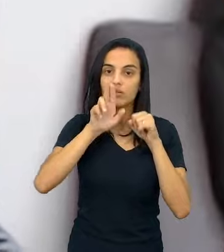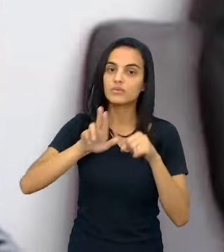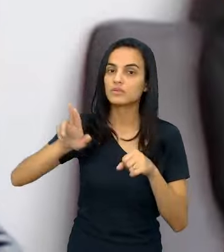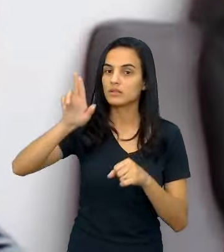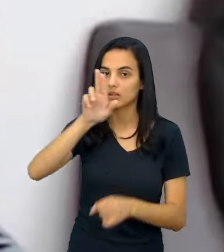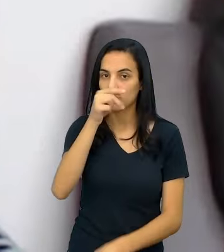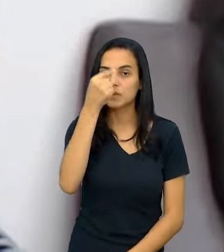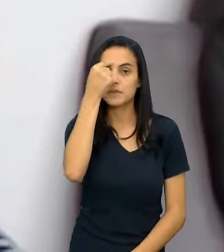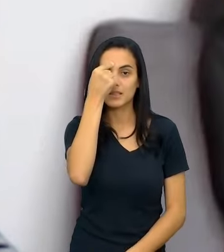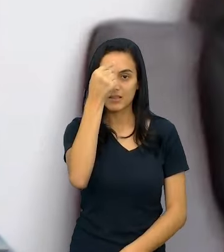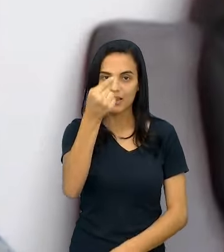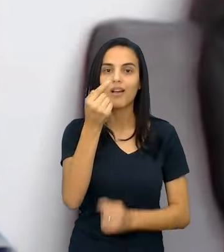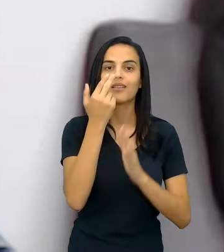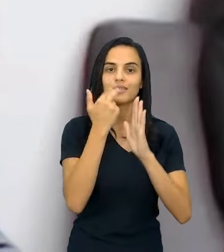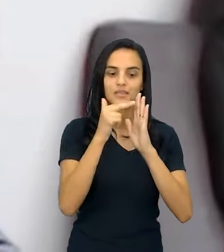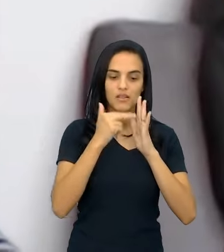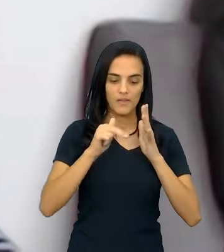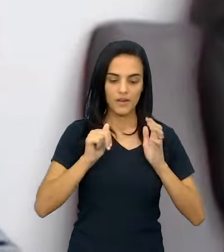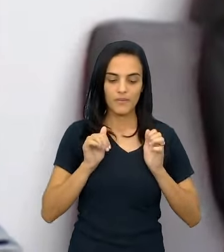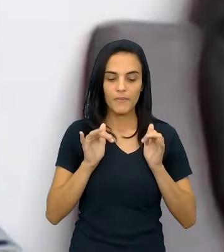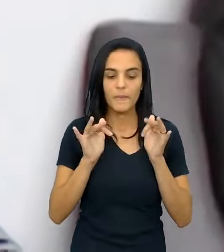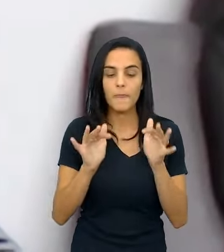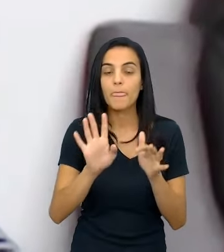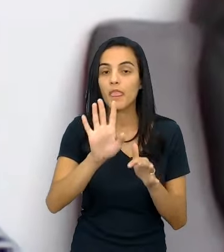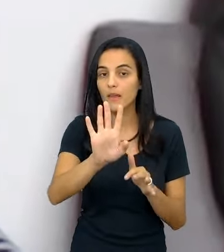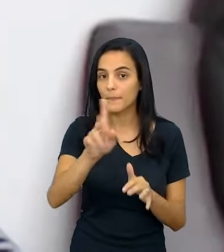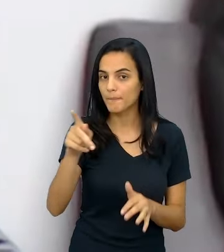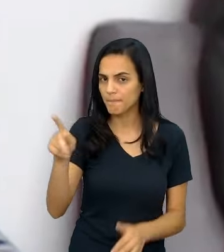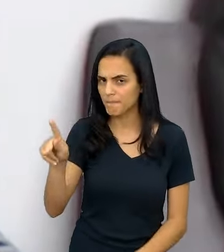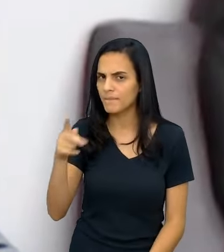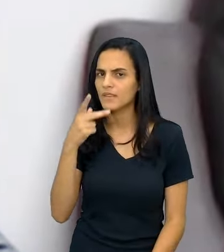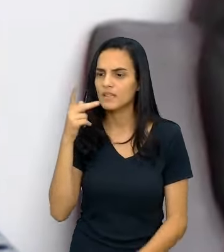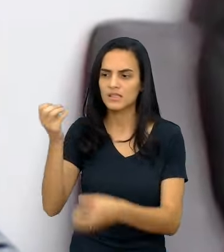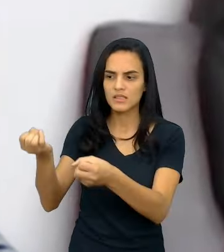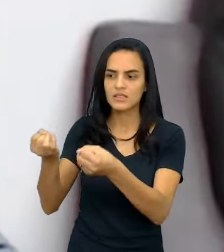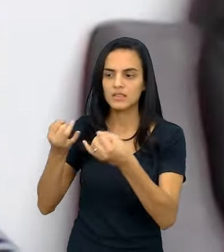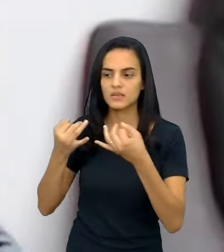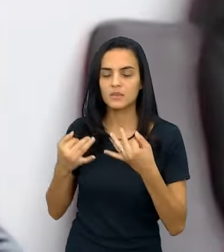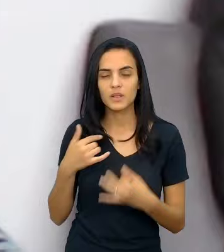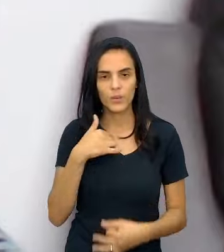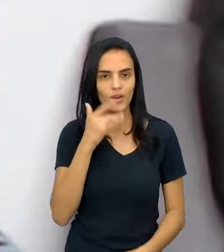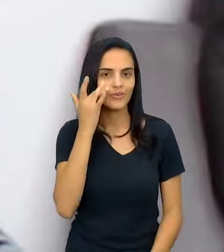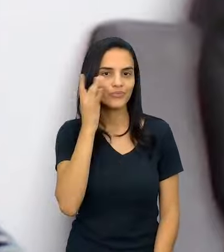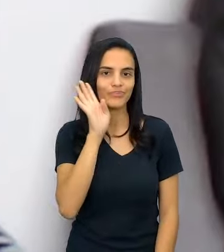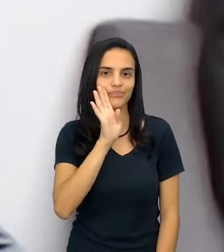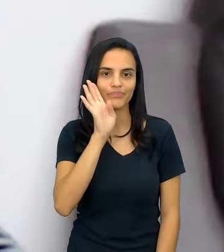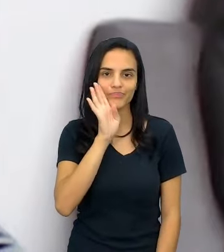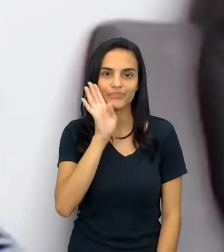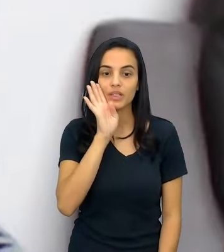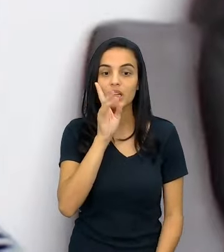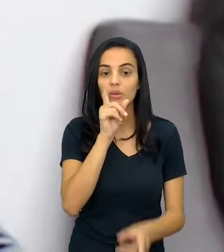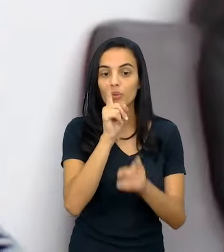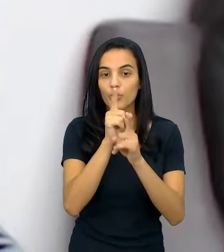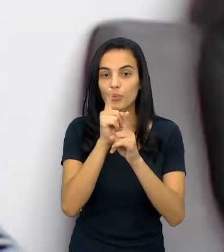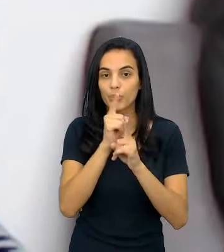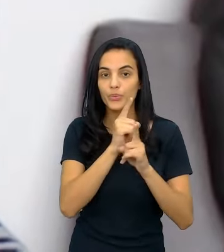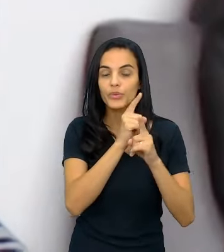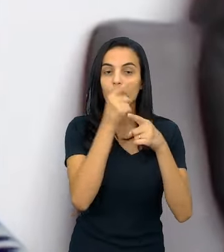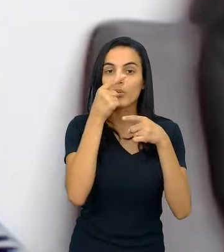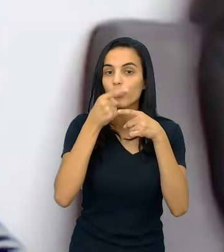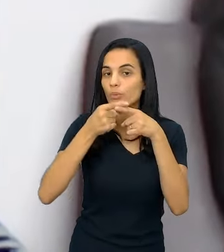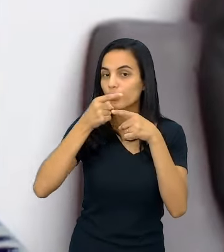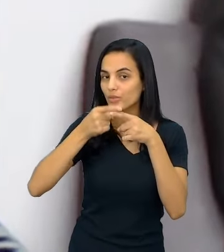pensar, escrever e agir. Só que ele fala uma coisa também que eu achei bacana, né? Detectar